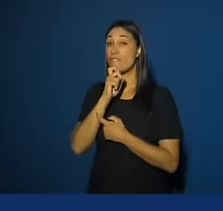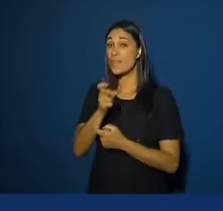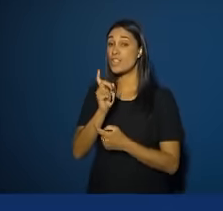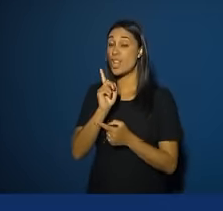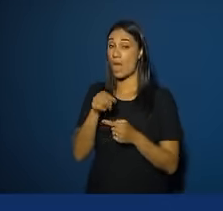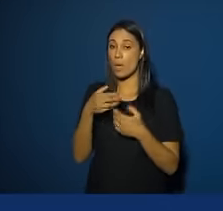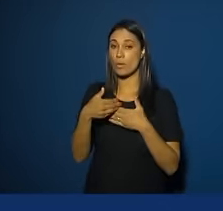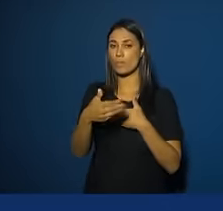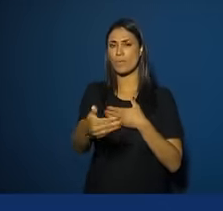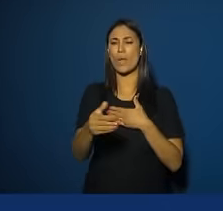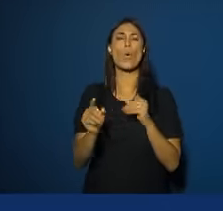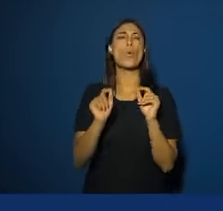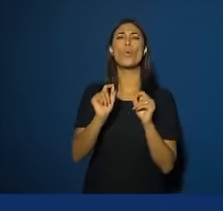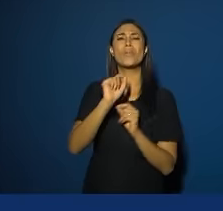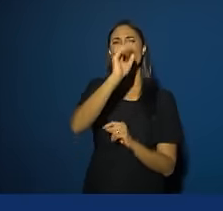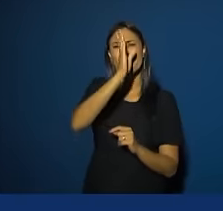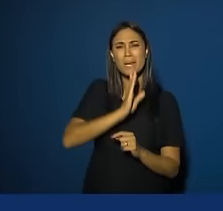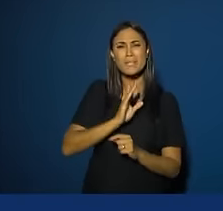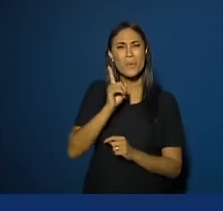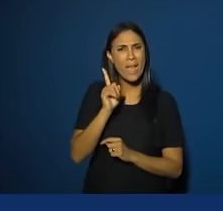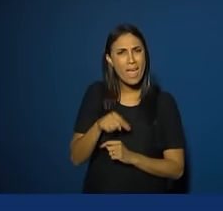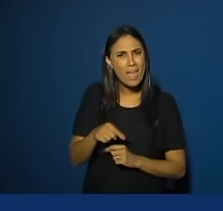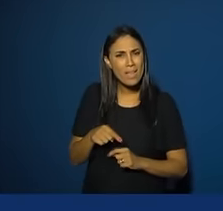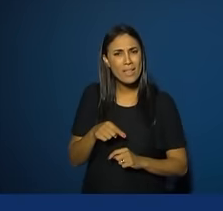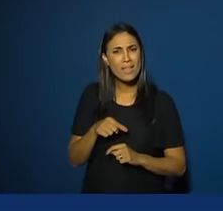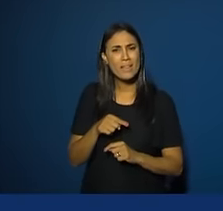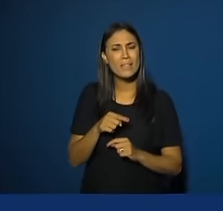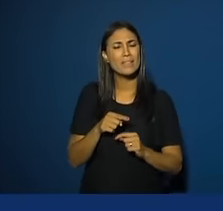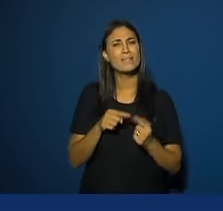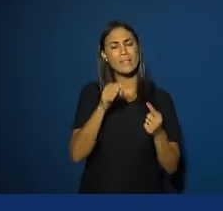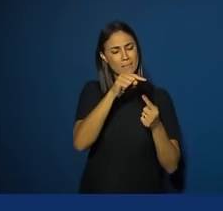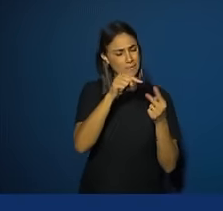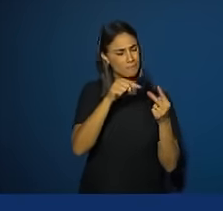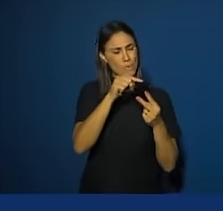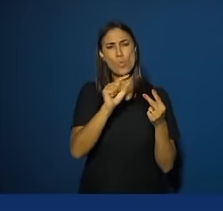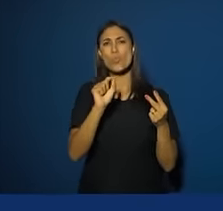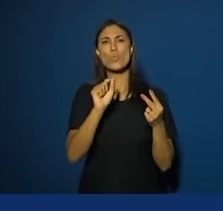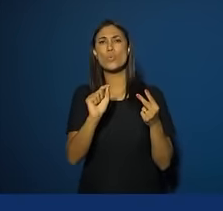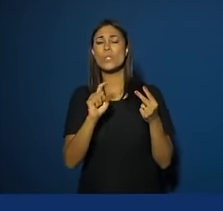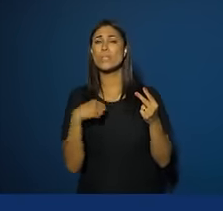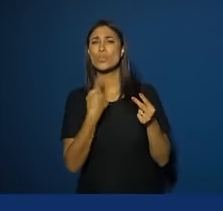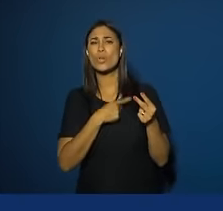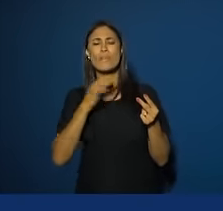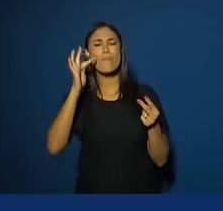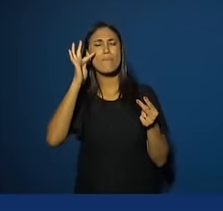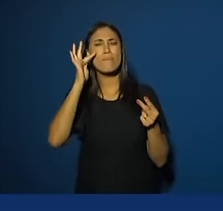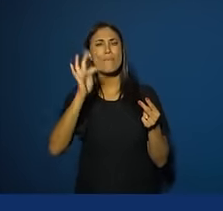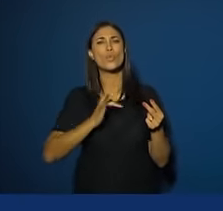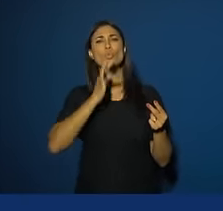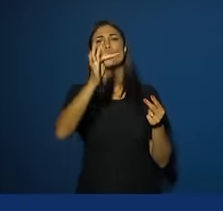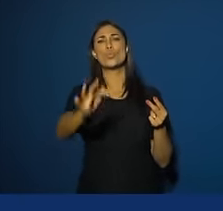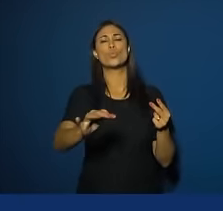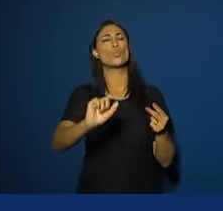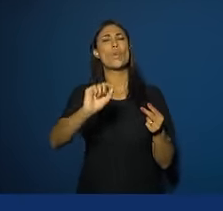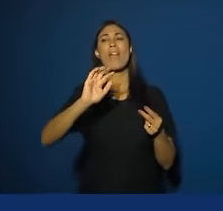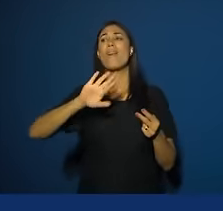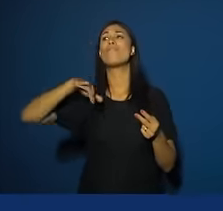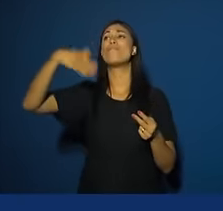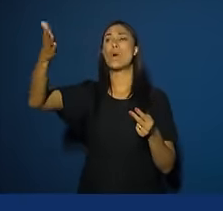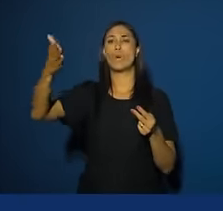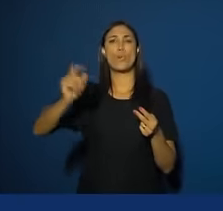frente o que que o Brasil é desse ponto de vista O que que a gente projeta lá fora que que a